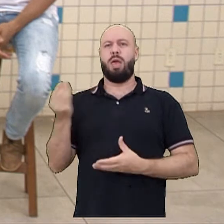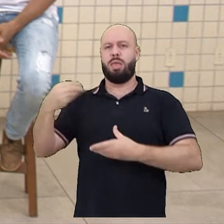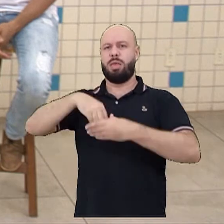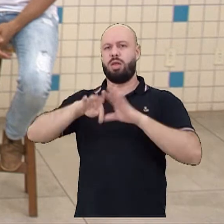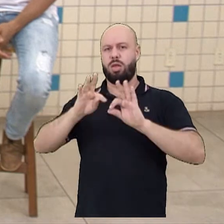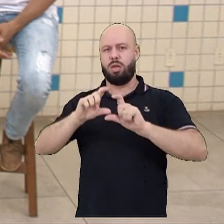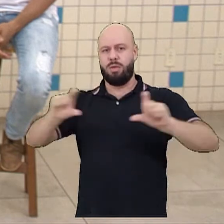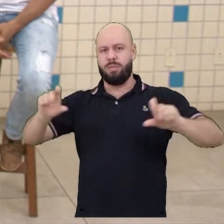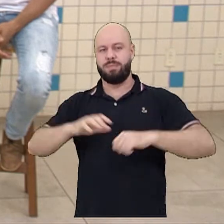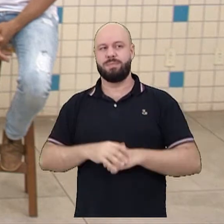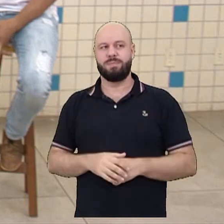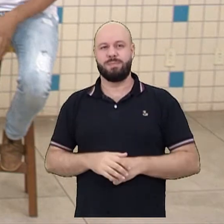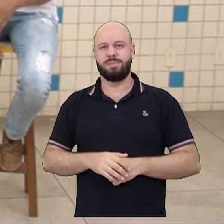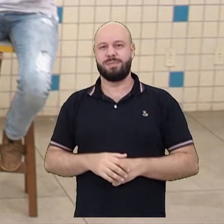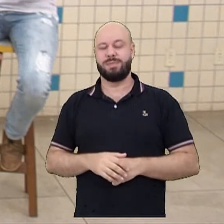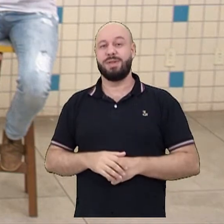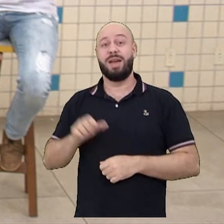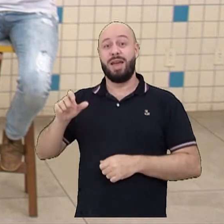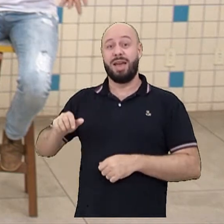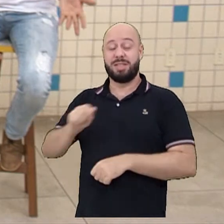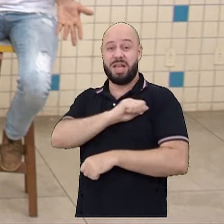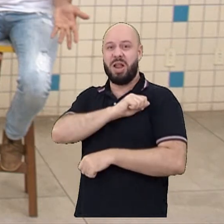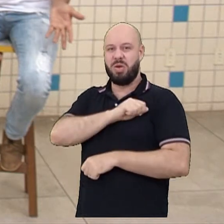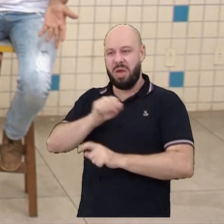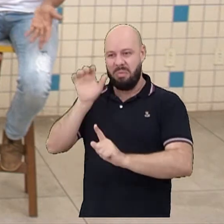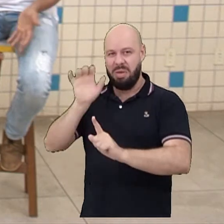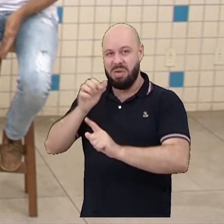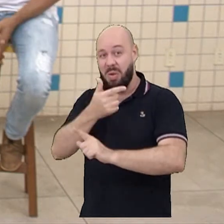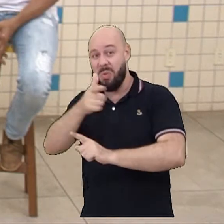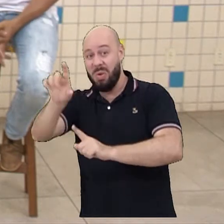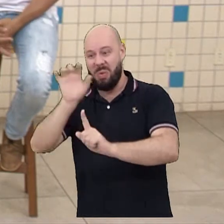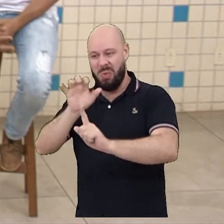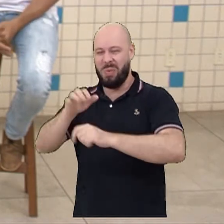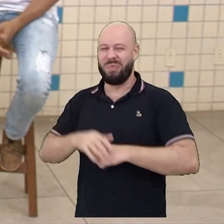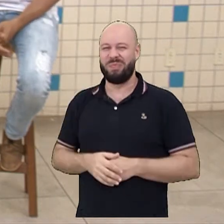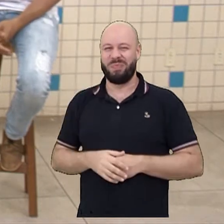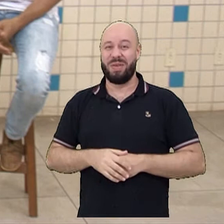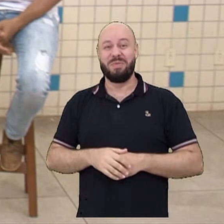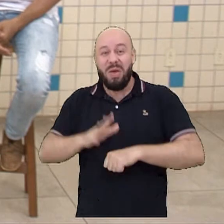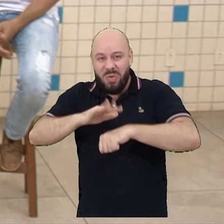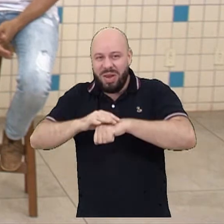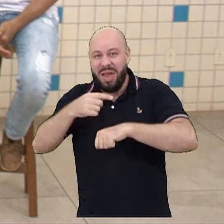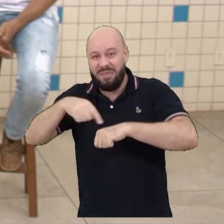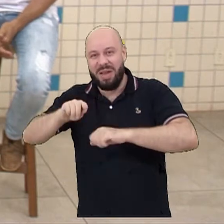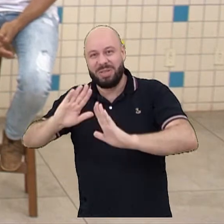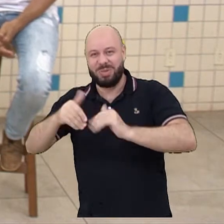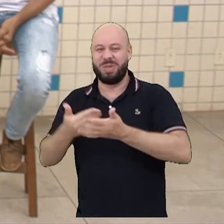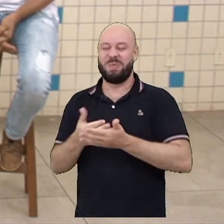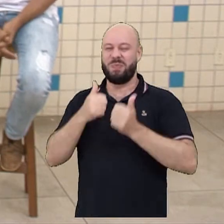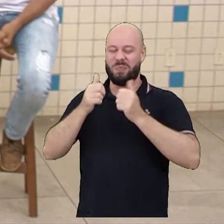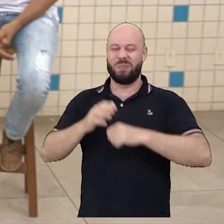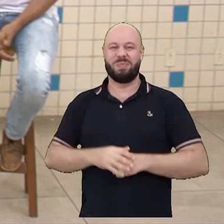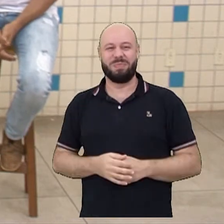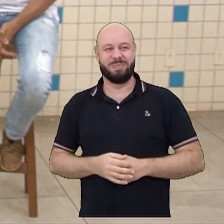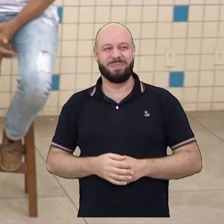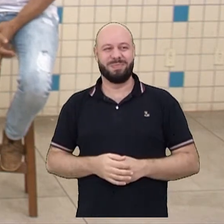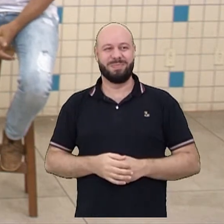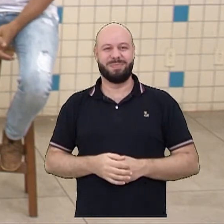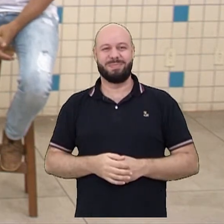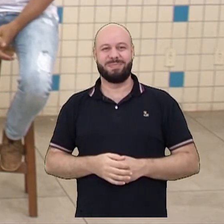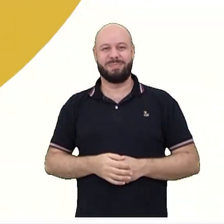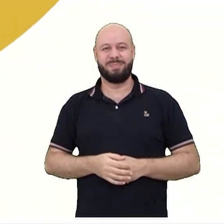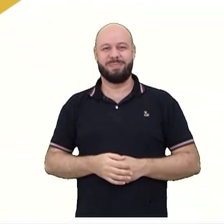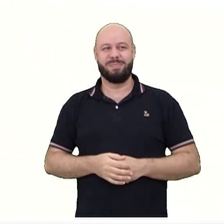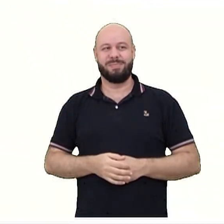mesmo? Exatamente. Essa aluna aí influenciando todos os outros, né? Olha só. Mesmo doente está aqui, né? Isso.